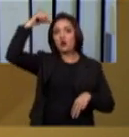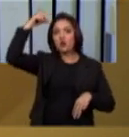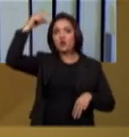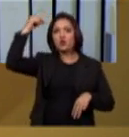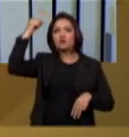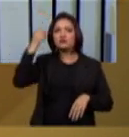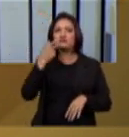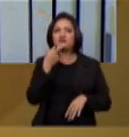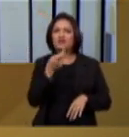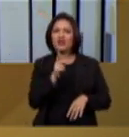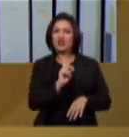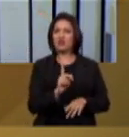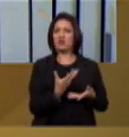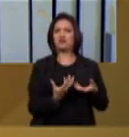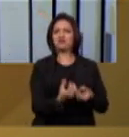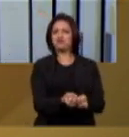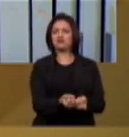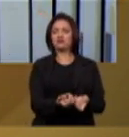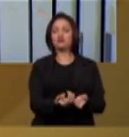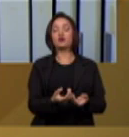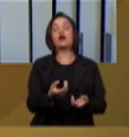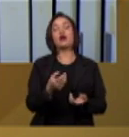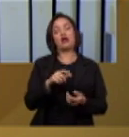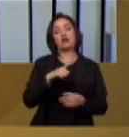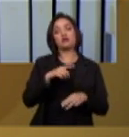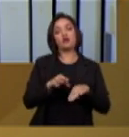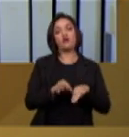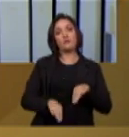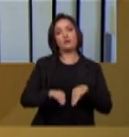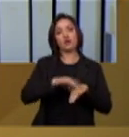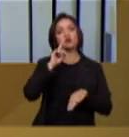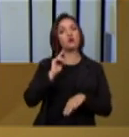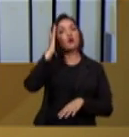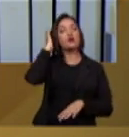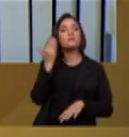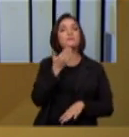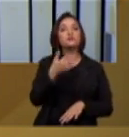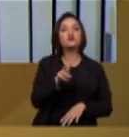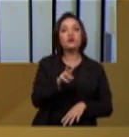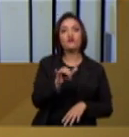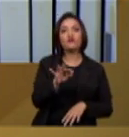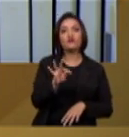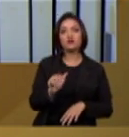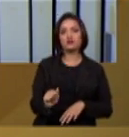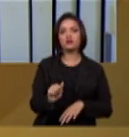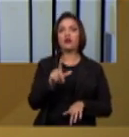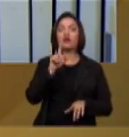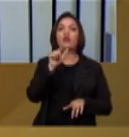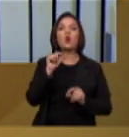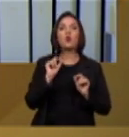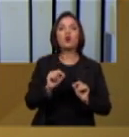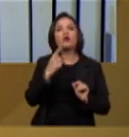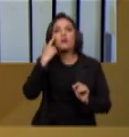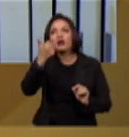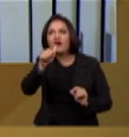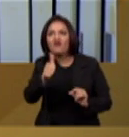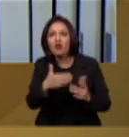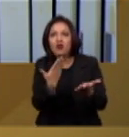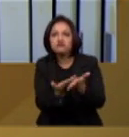julgava improcedente, pediu vista dos autos do ministro Marco Aurélio, a quem então passo a palavra para o seu